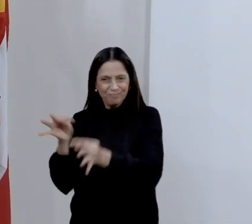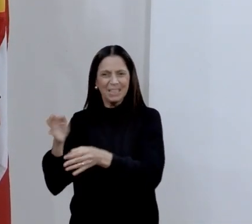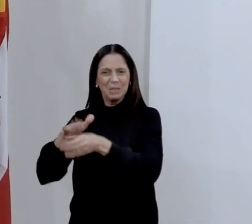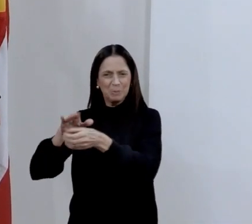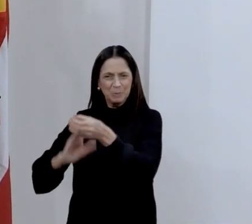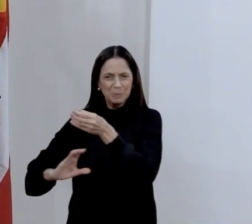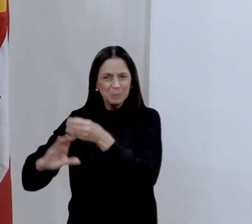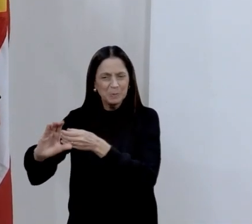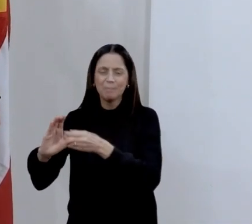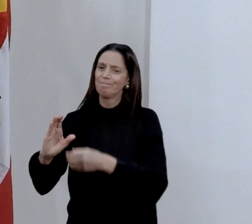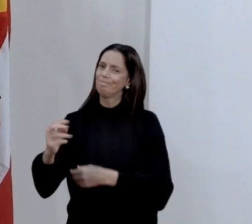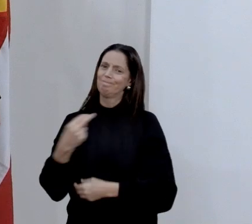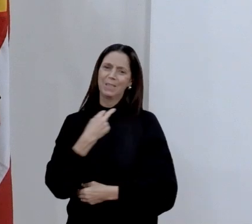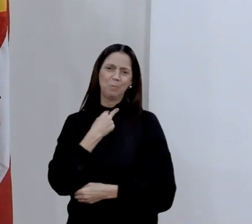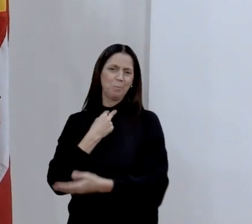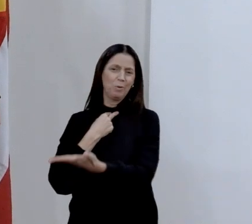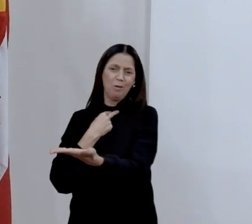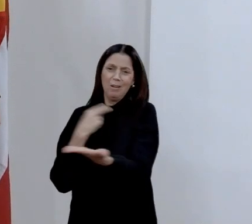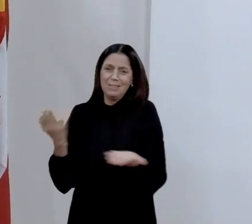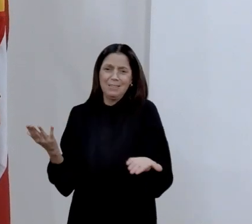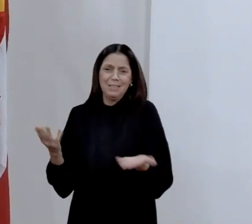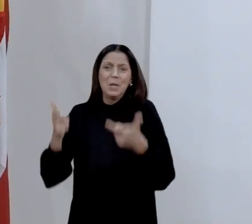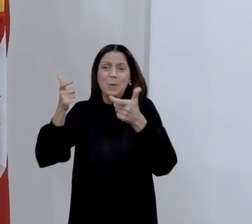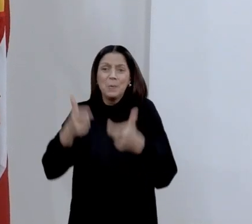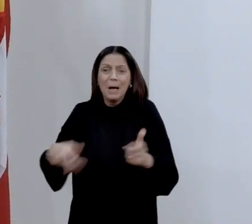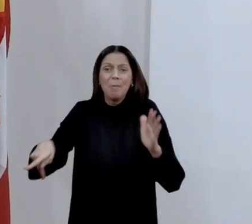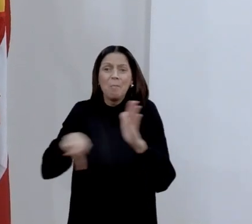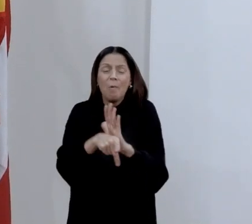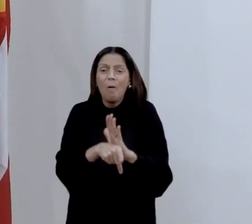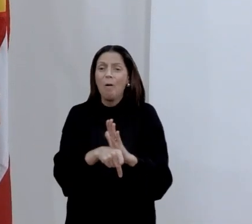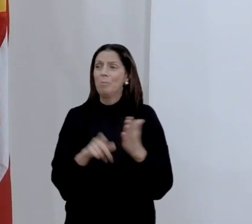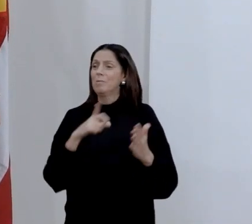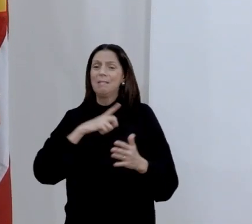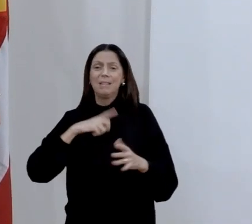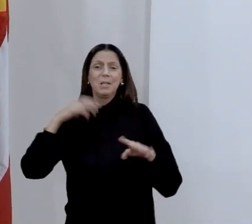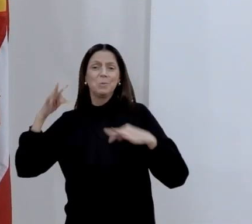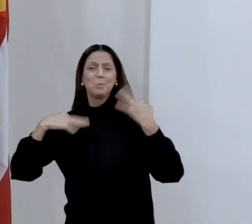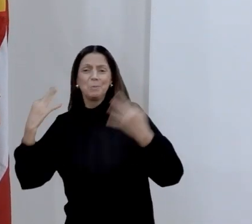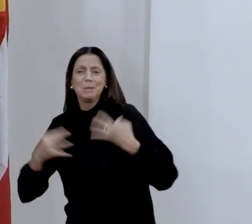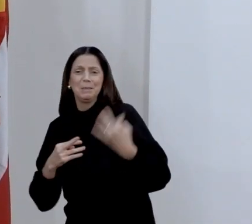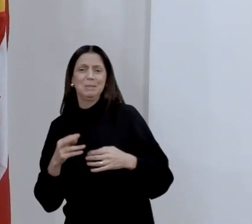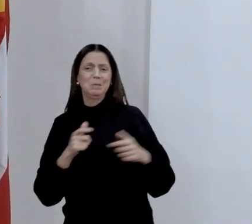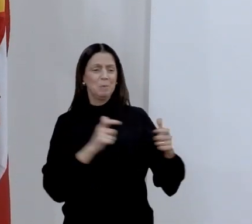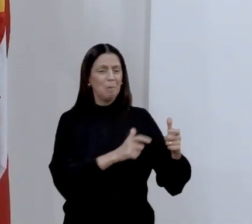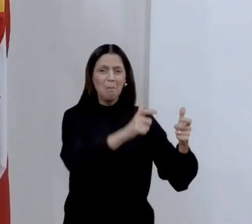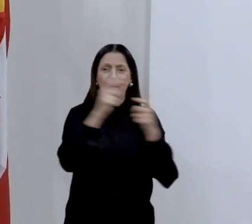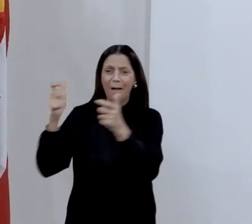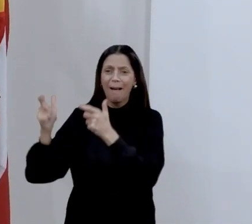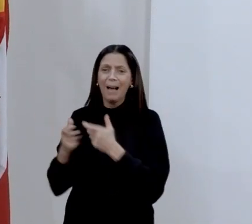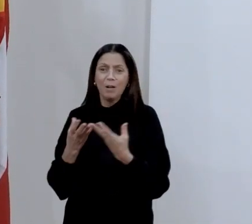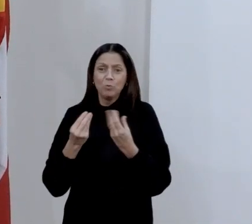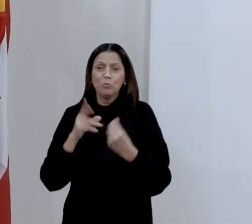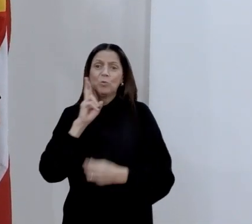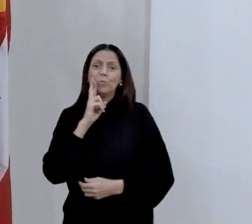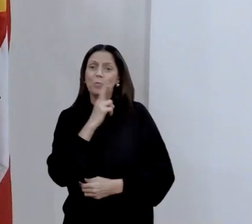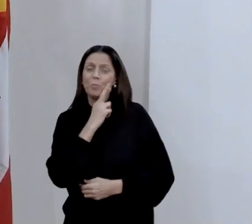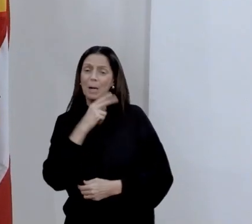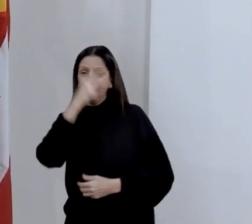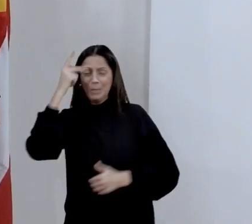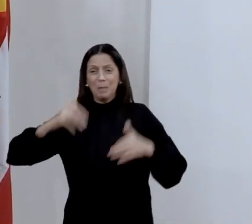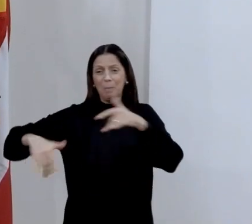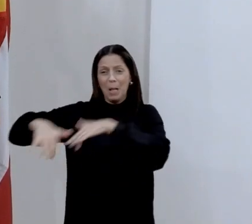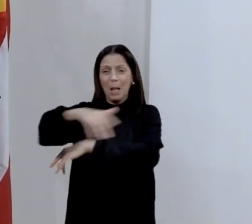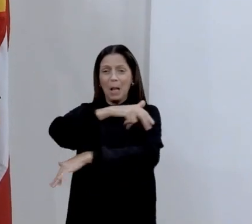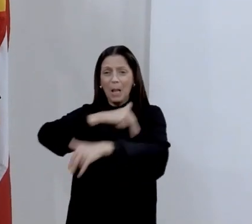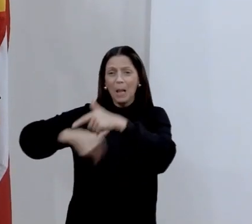é a região, num lugar de potencial turístico, cultural, né, onde tem tantos restaurantes, enfim, com tanta gente, não é o